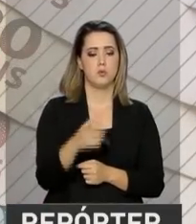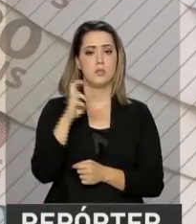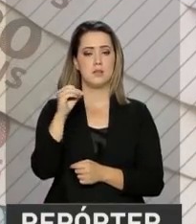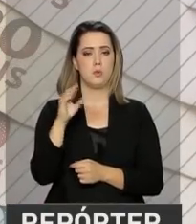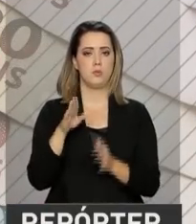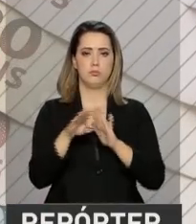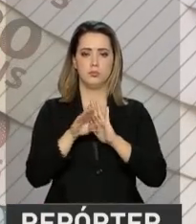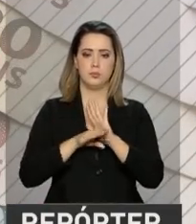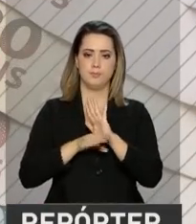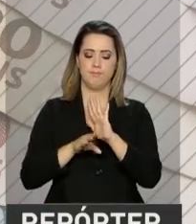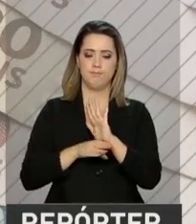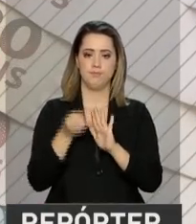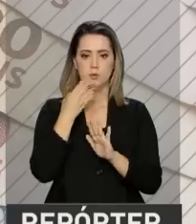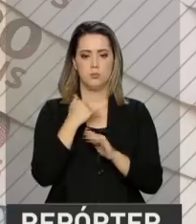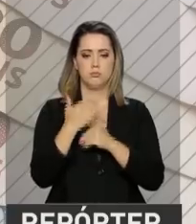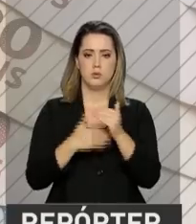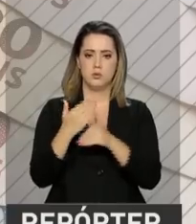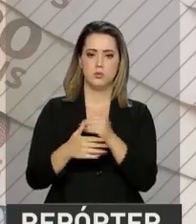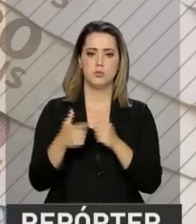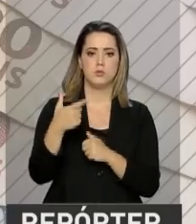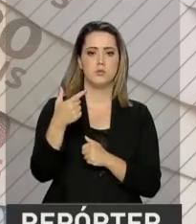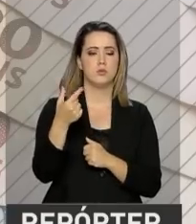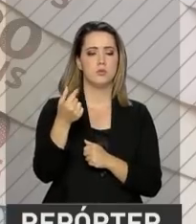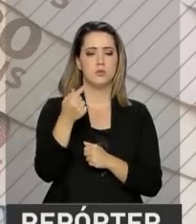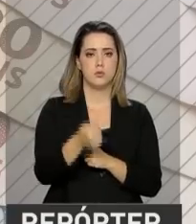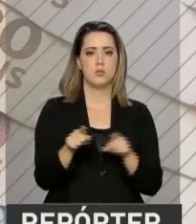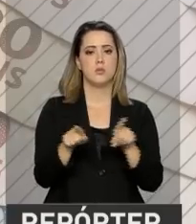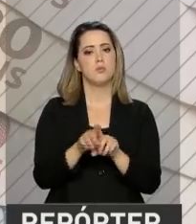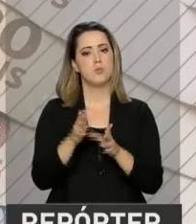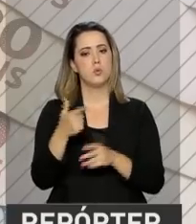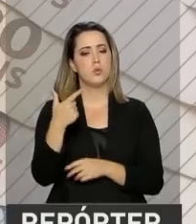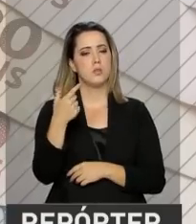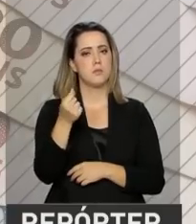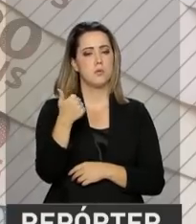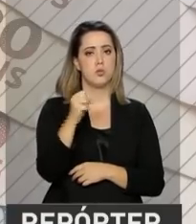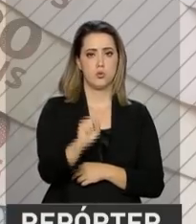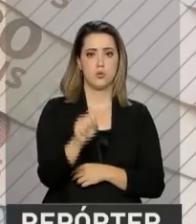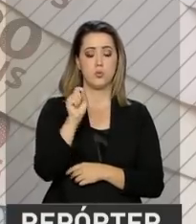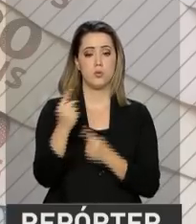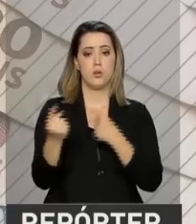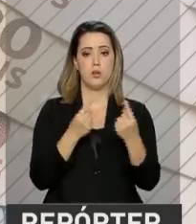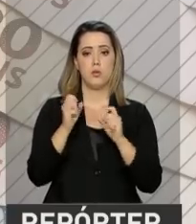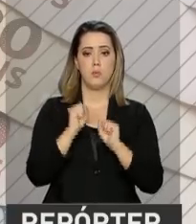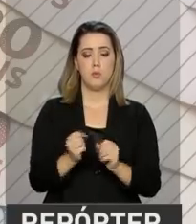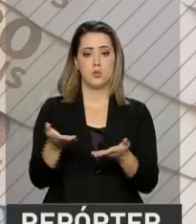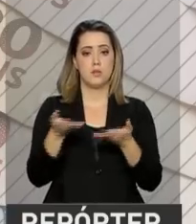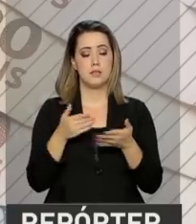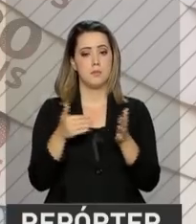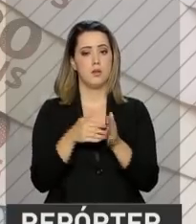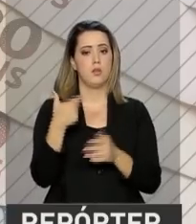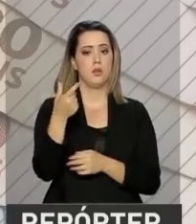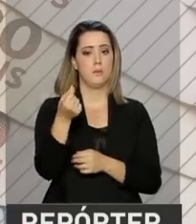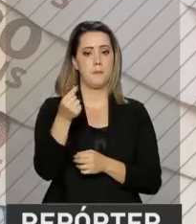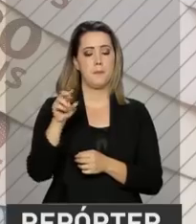selecionados 50 projetos para serem desenvolvidos entre 2017 e 2018 cada um poderá receber até R